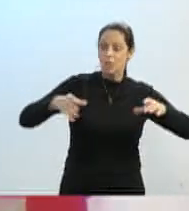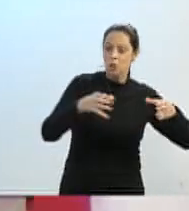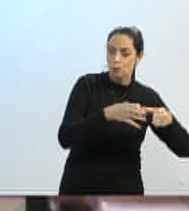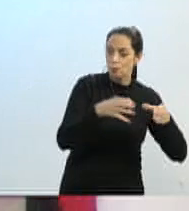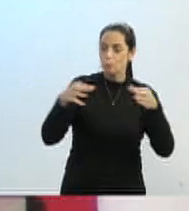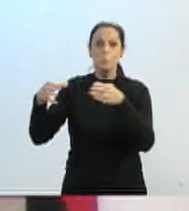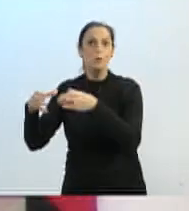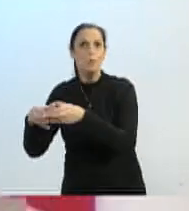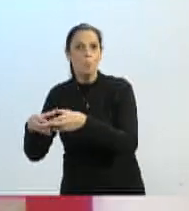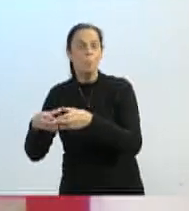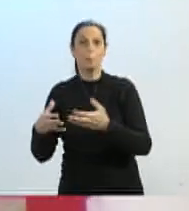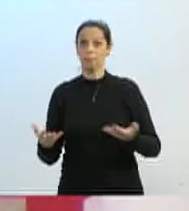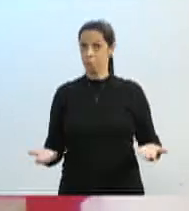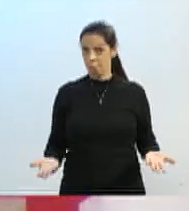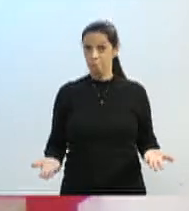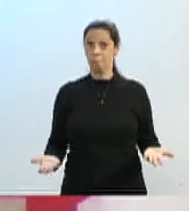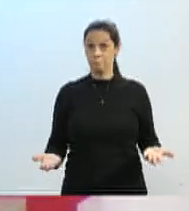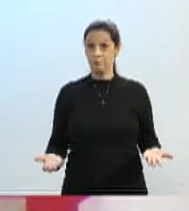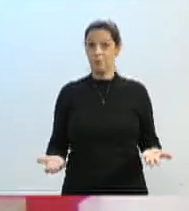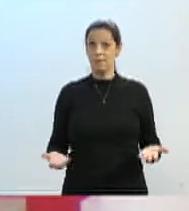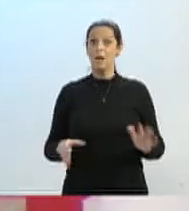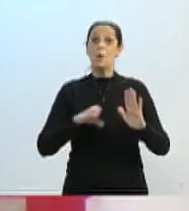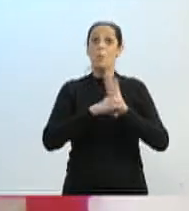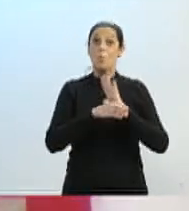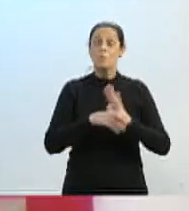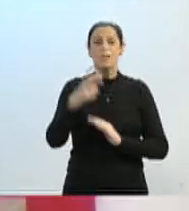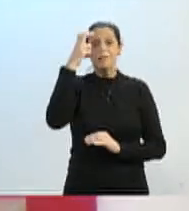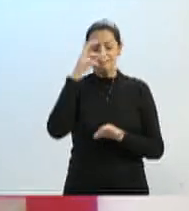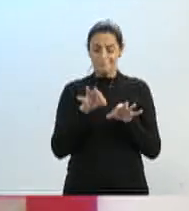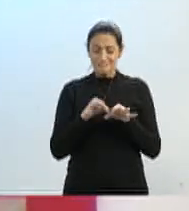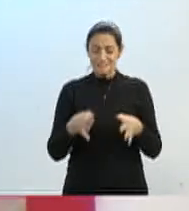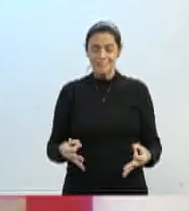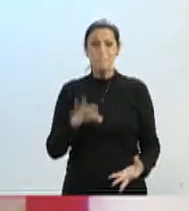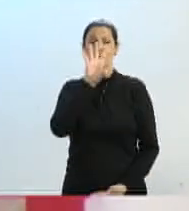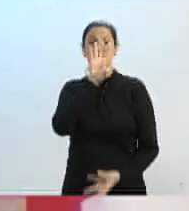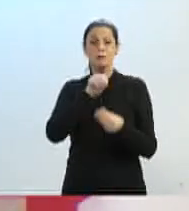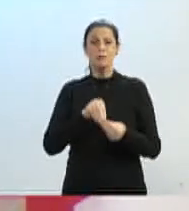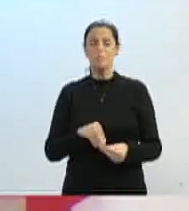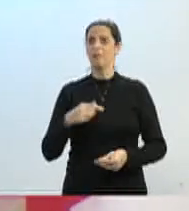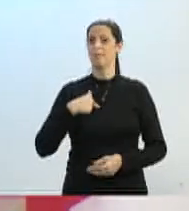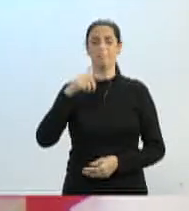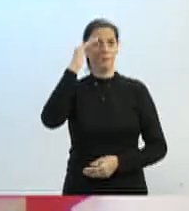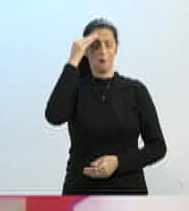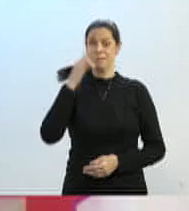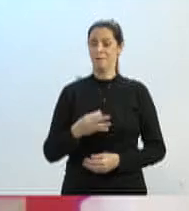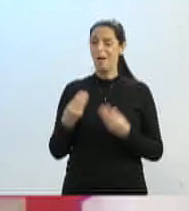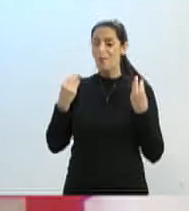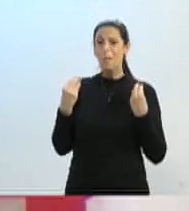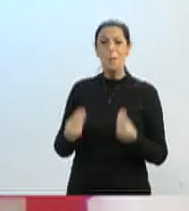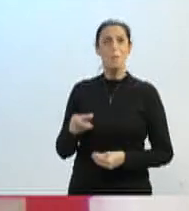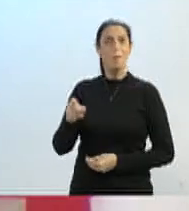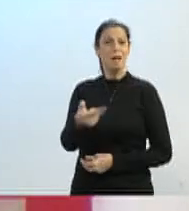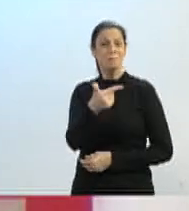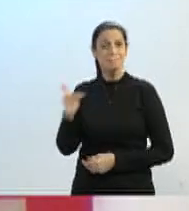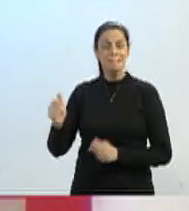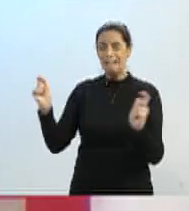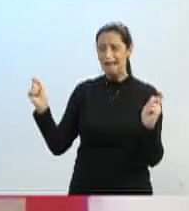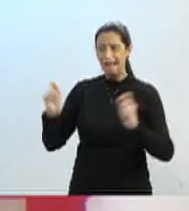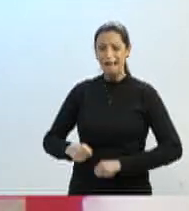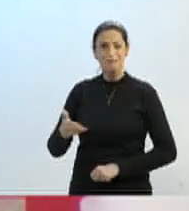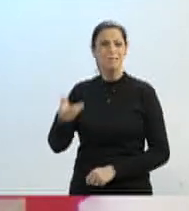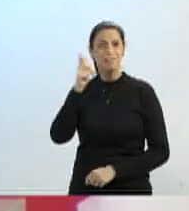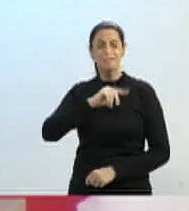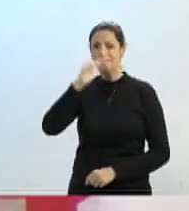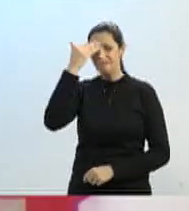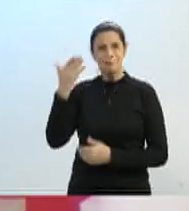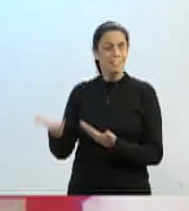Na verdade, a definição de cultura é tão simples e objetiva que eu não compreendo a incapacidade de alguns